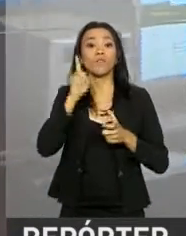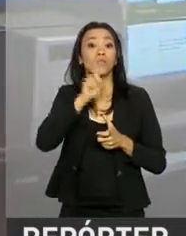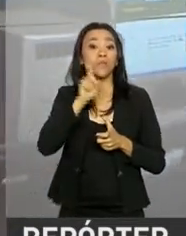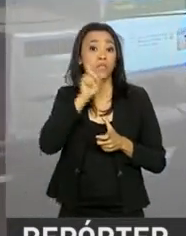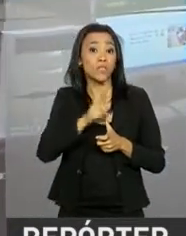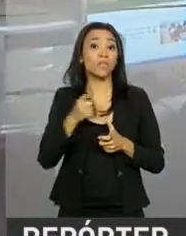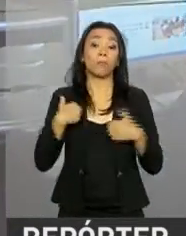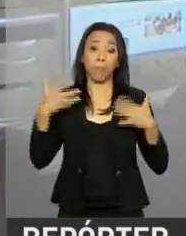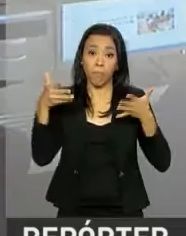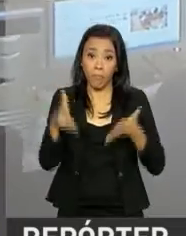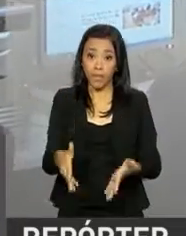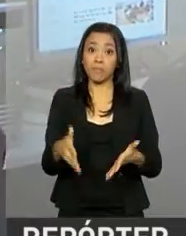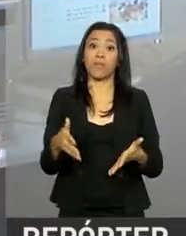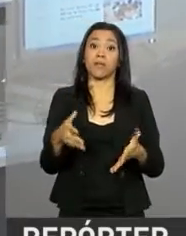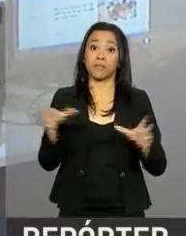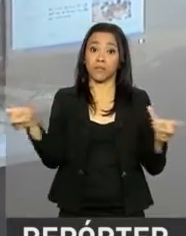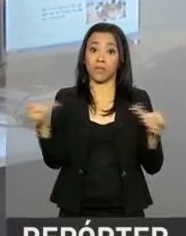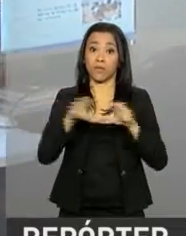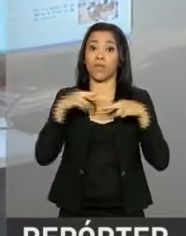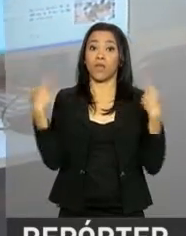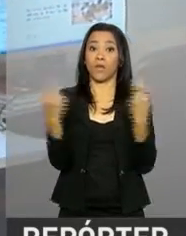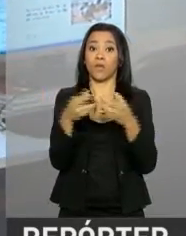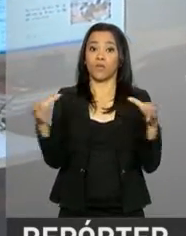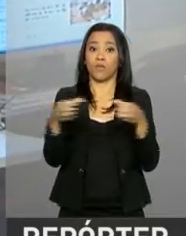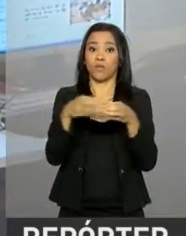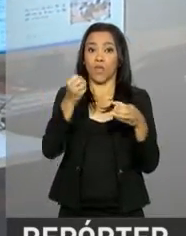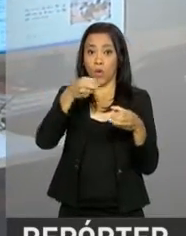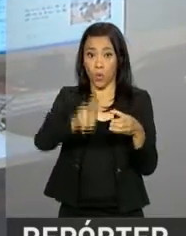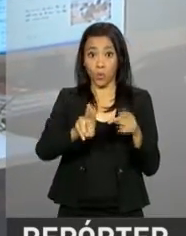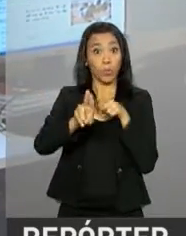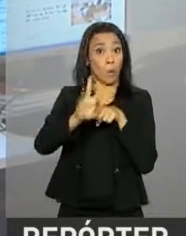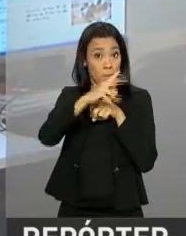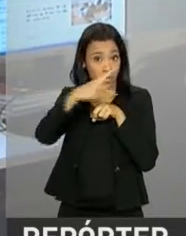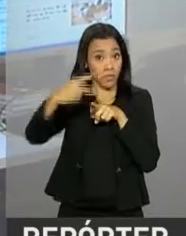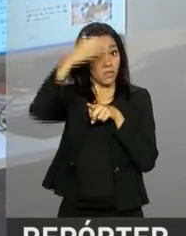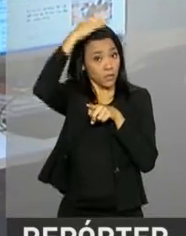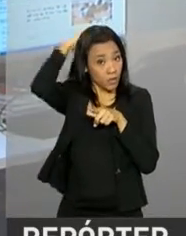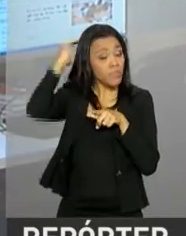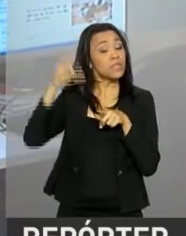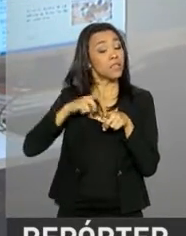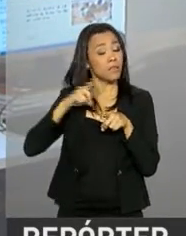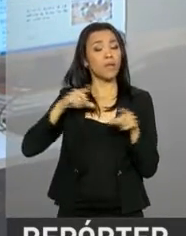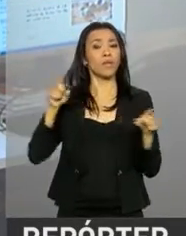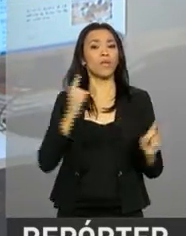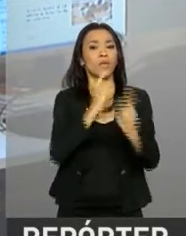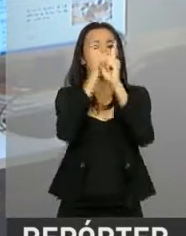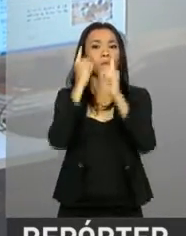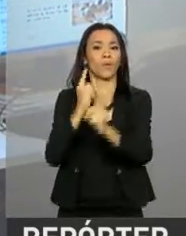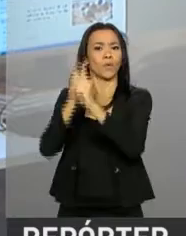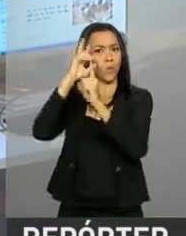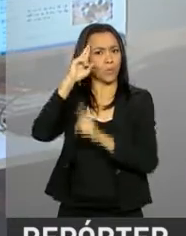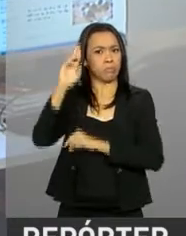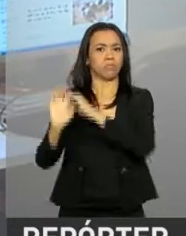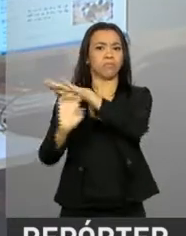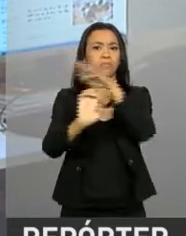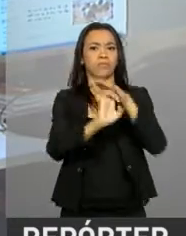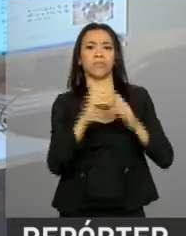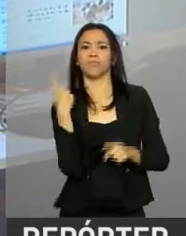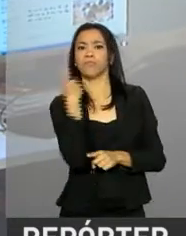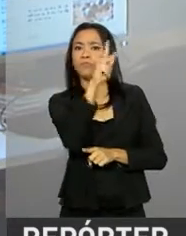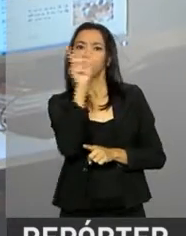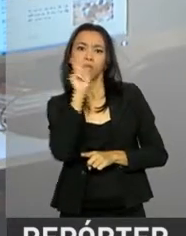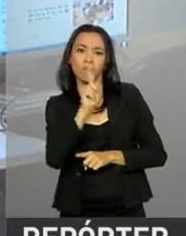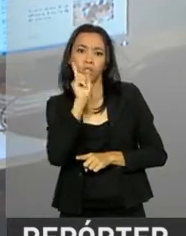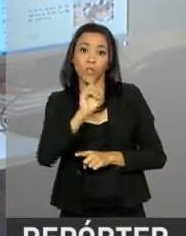participação na assembleia geral da onu em nova york o presidente michel temer se encontrou com empresários norte-americanos uma oportunidade de ampliar